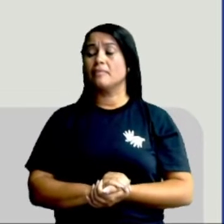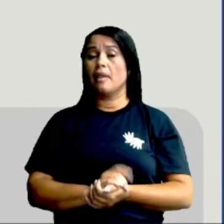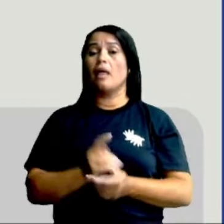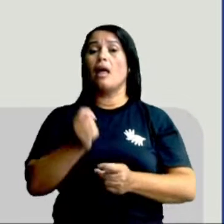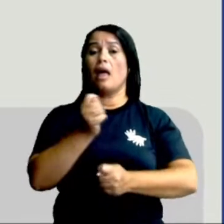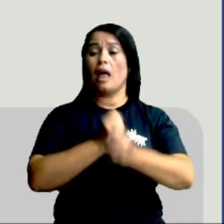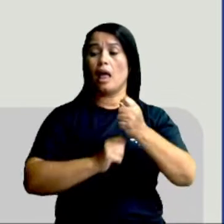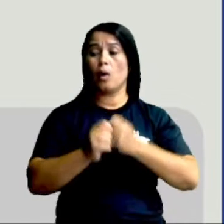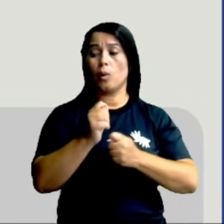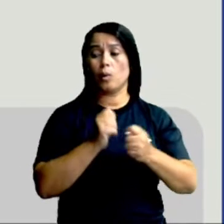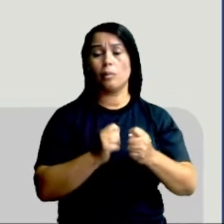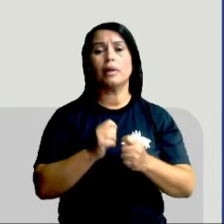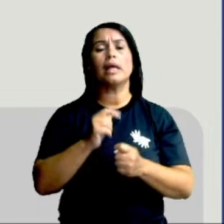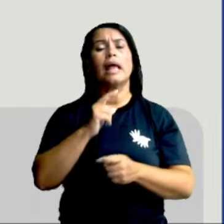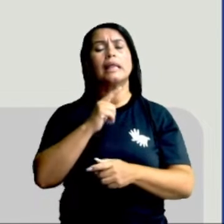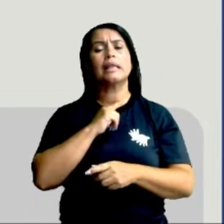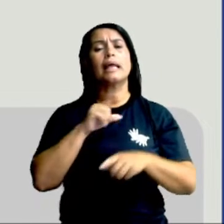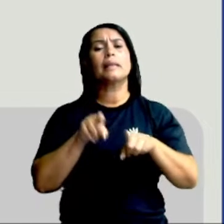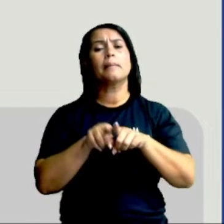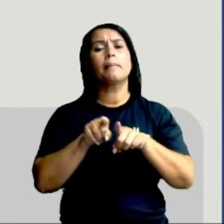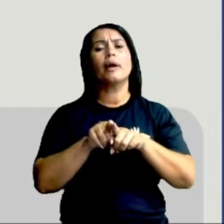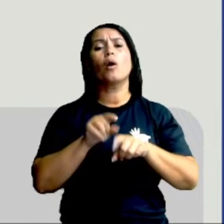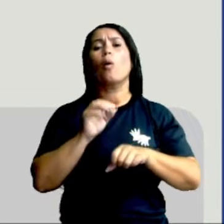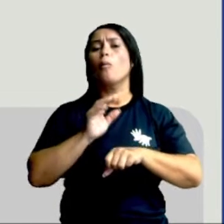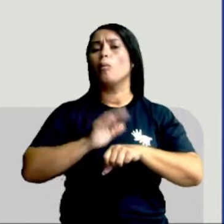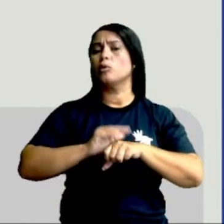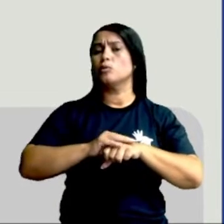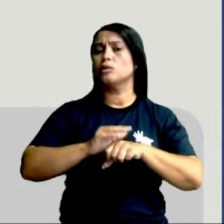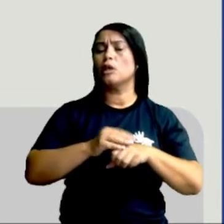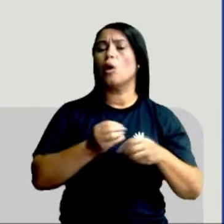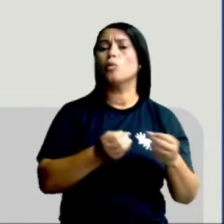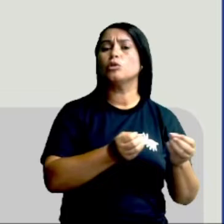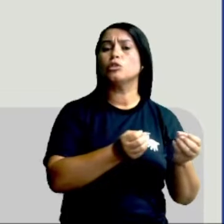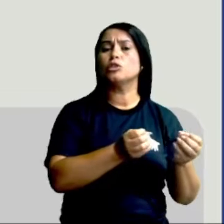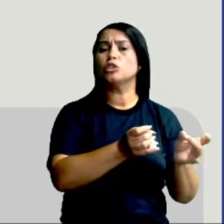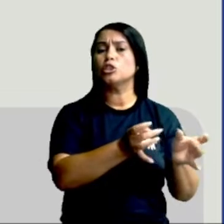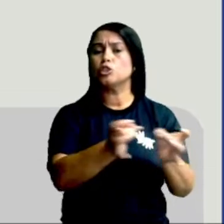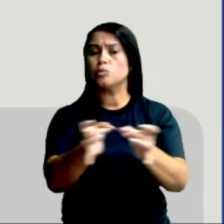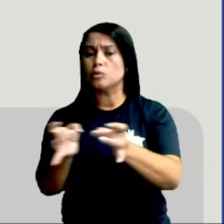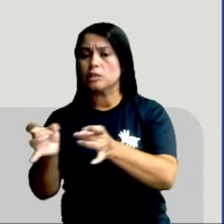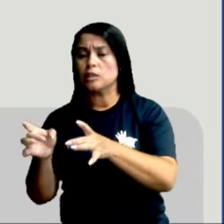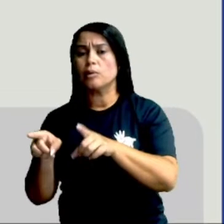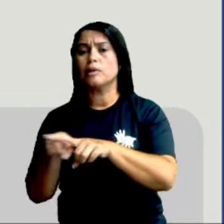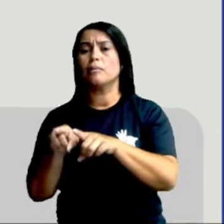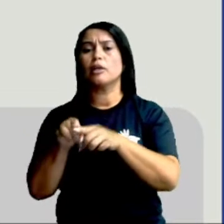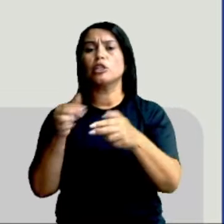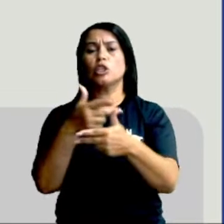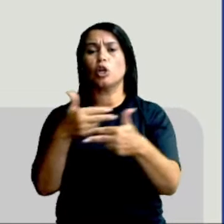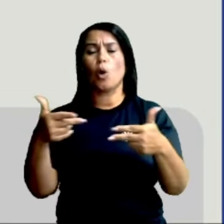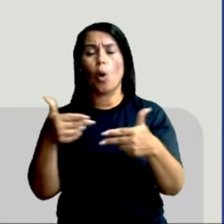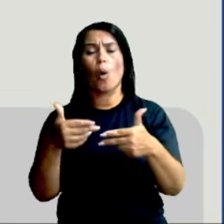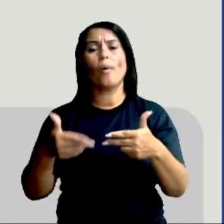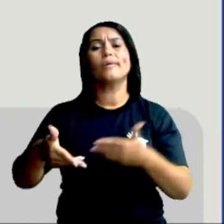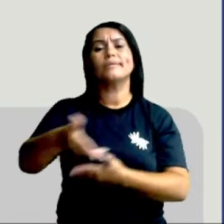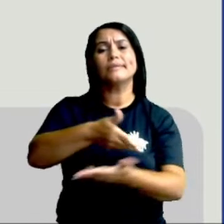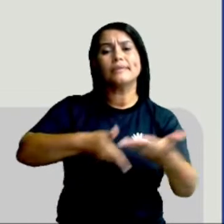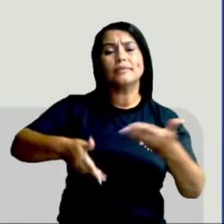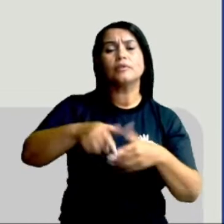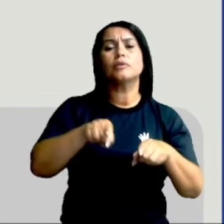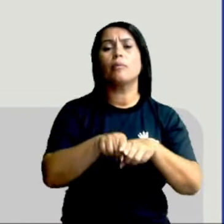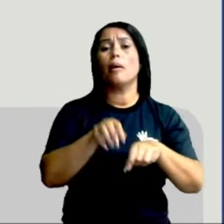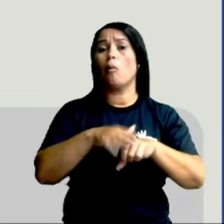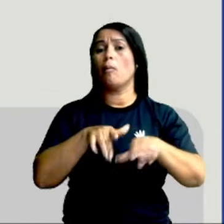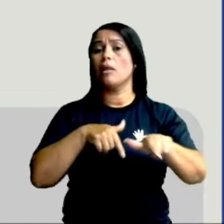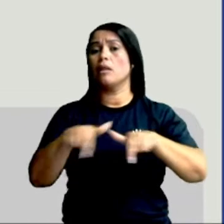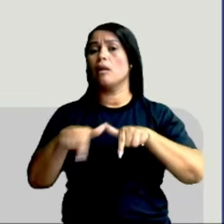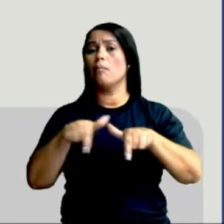A economia consiste na produção, distribuição e consumo de bens e serviços, tá? Por meio do trabalho,